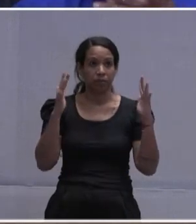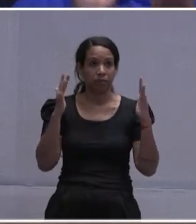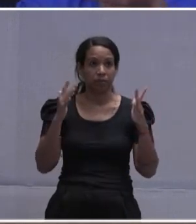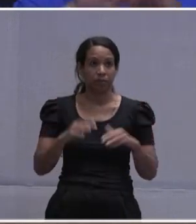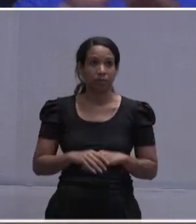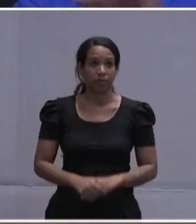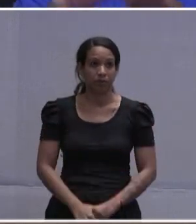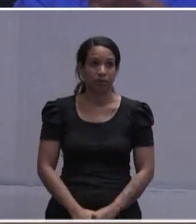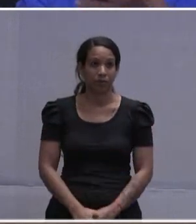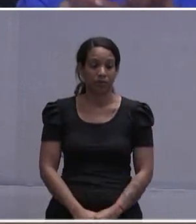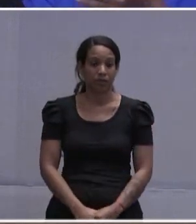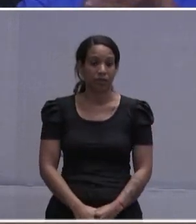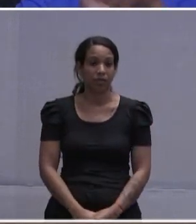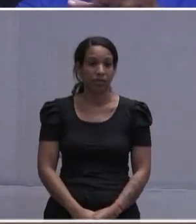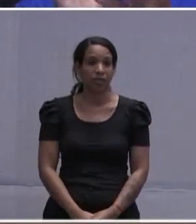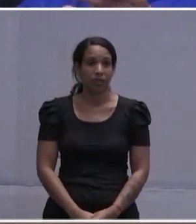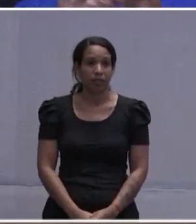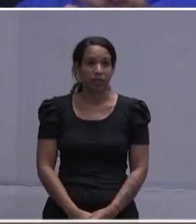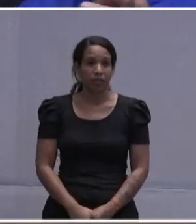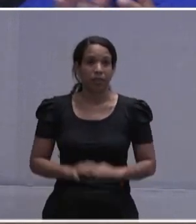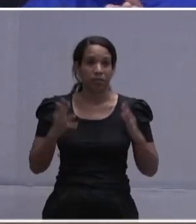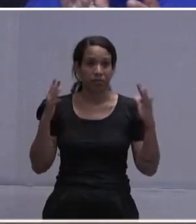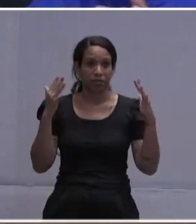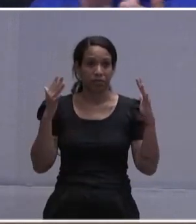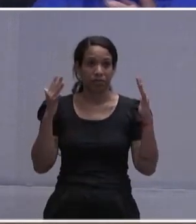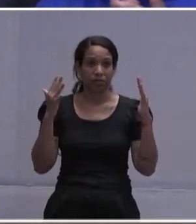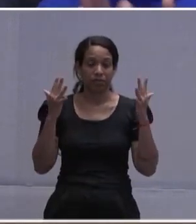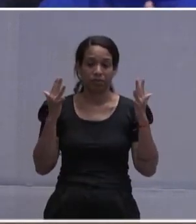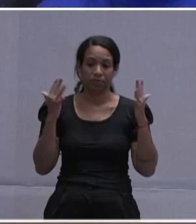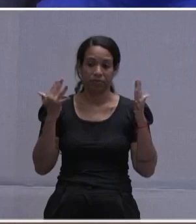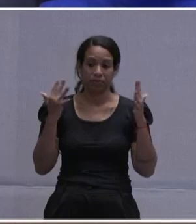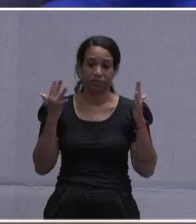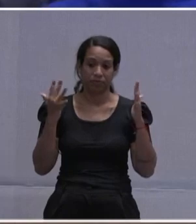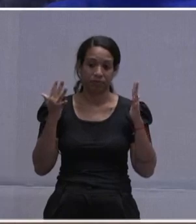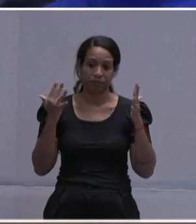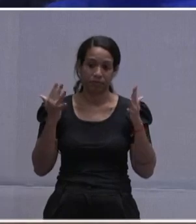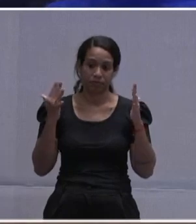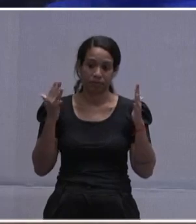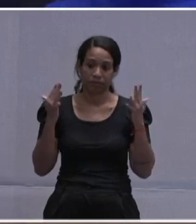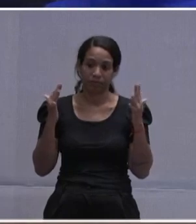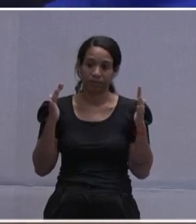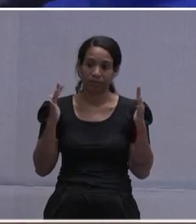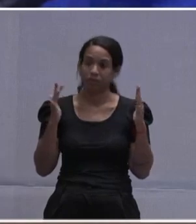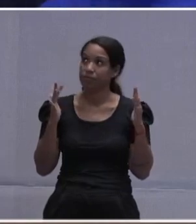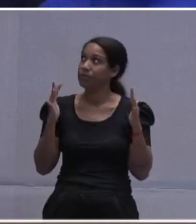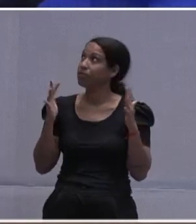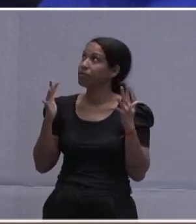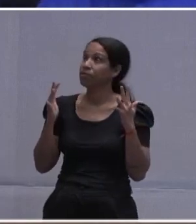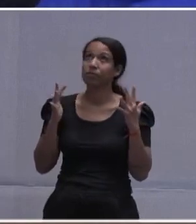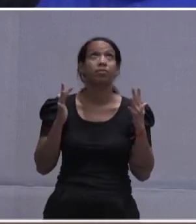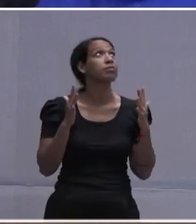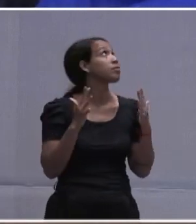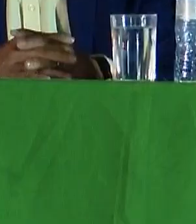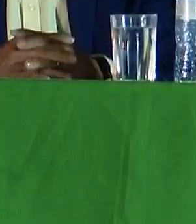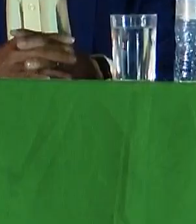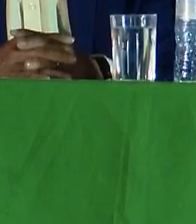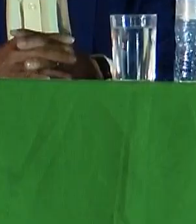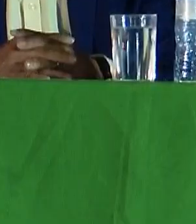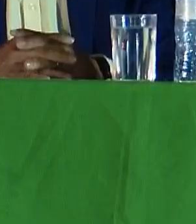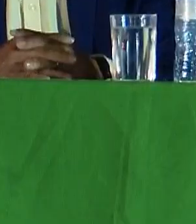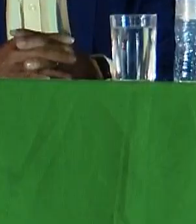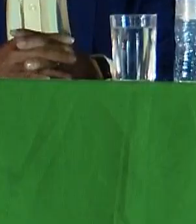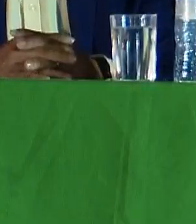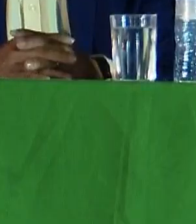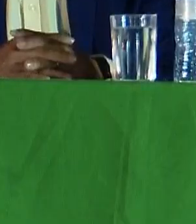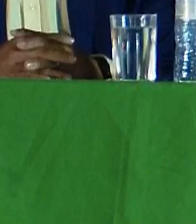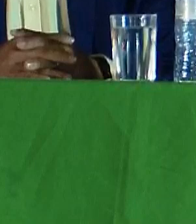Brasília ao medalhista paralímpico paré ele conquistou o bronze em Paris na categoria de atletismo em cadeira de rodas o